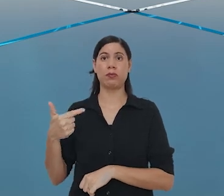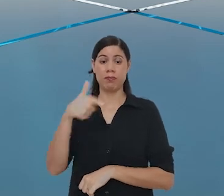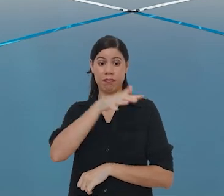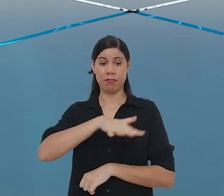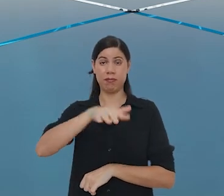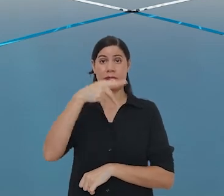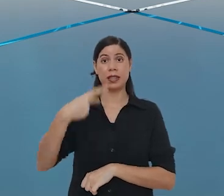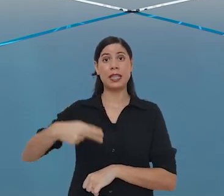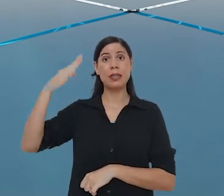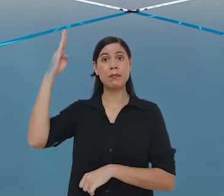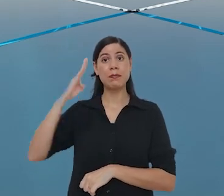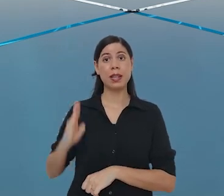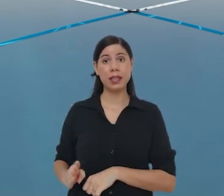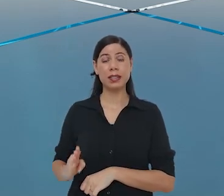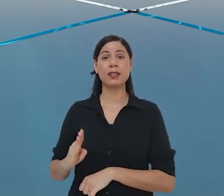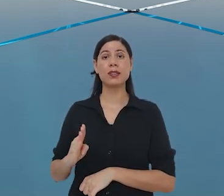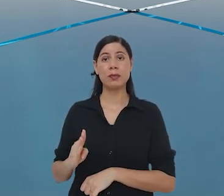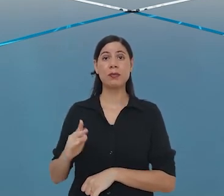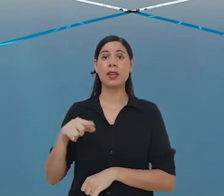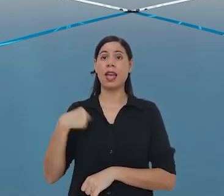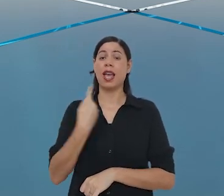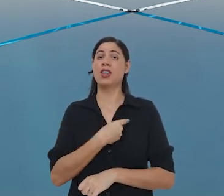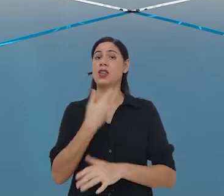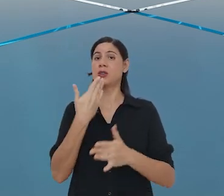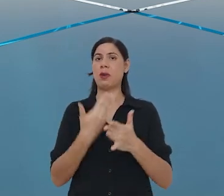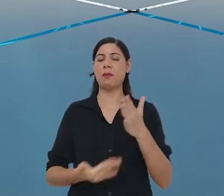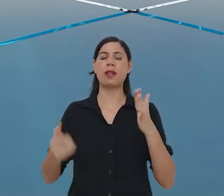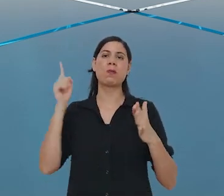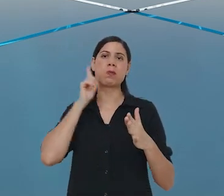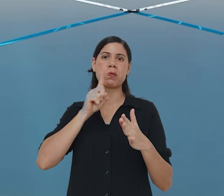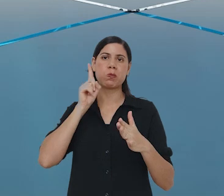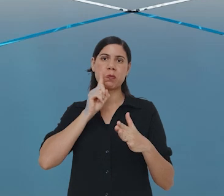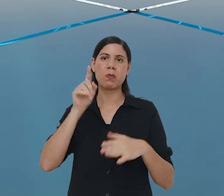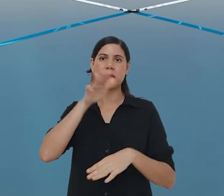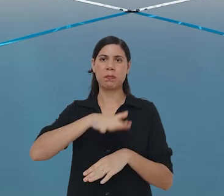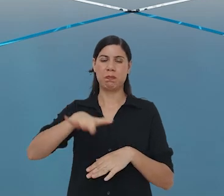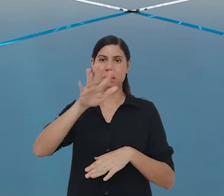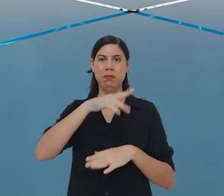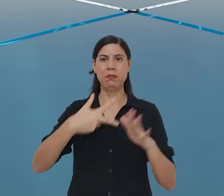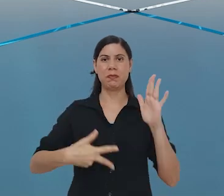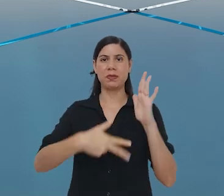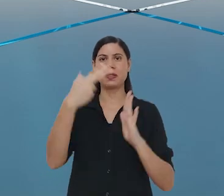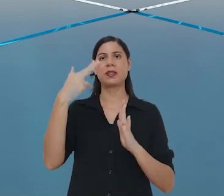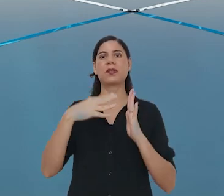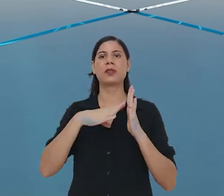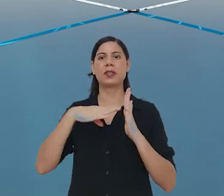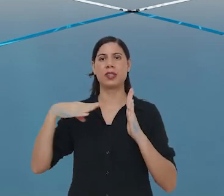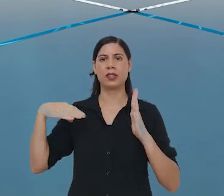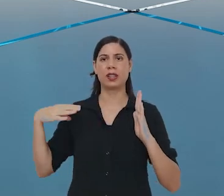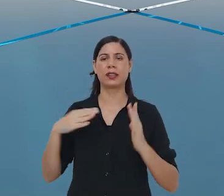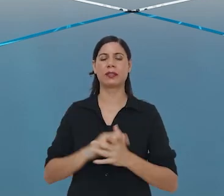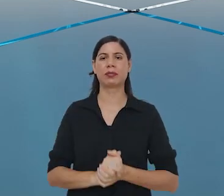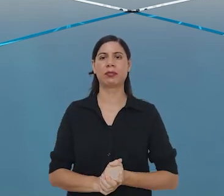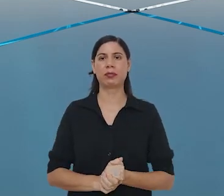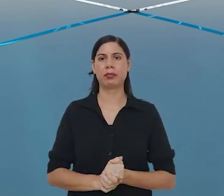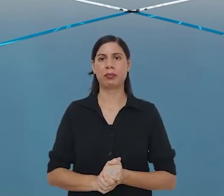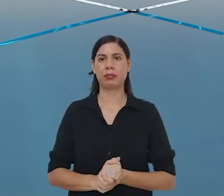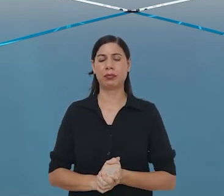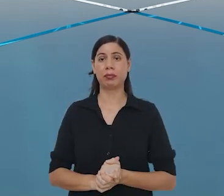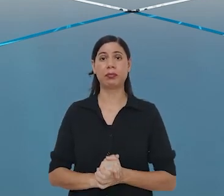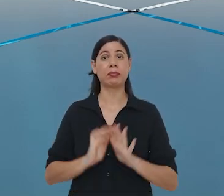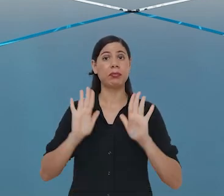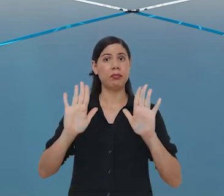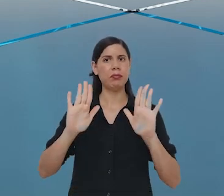grande fatia desse mercado é do Brasil. Afinal, nosso país só fica atrás dos Estados Unidos quando o assunto são as